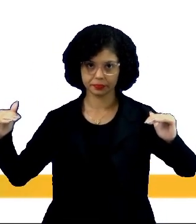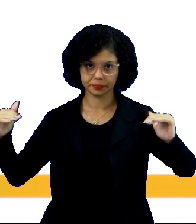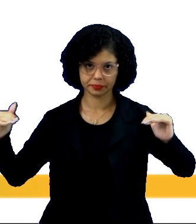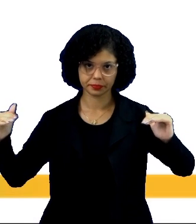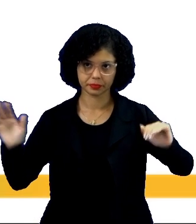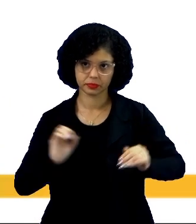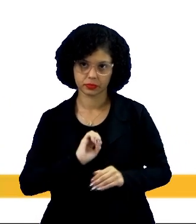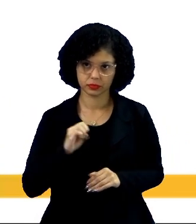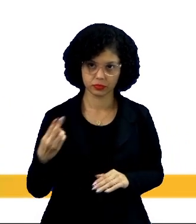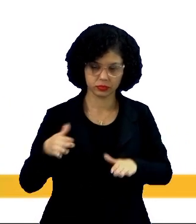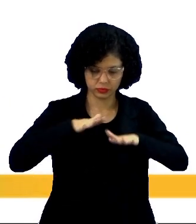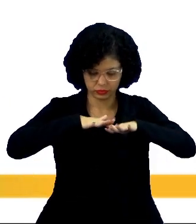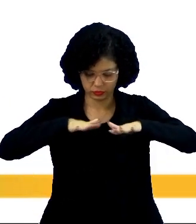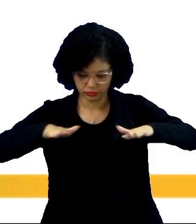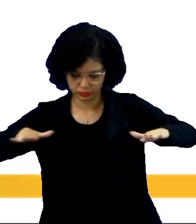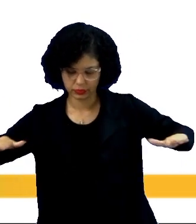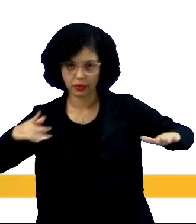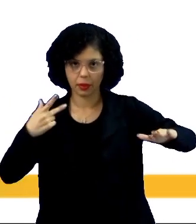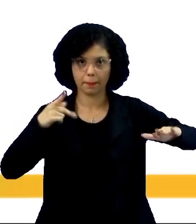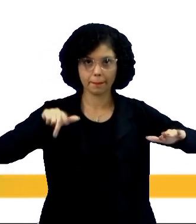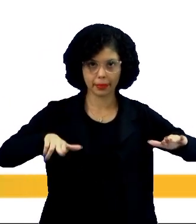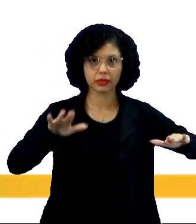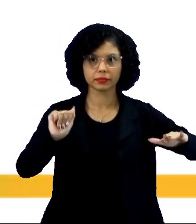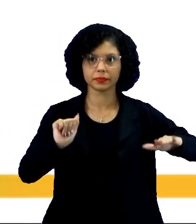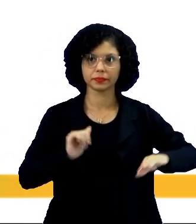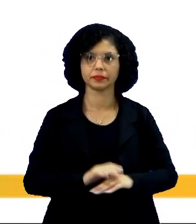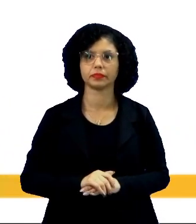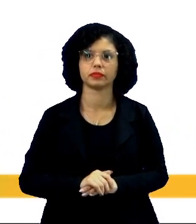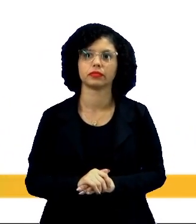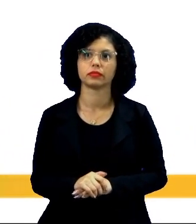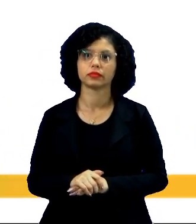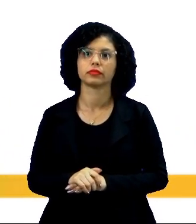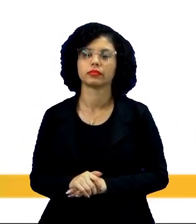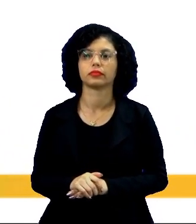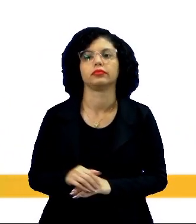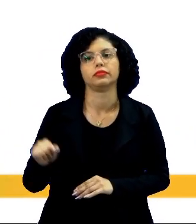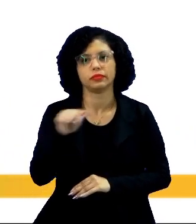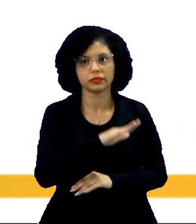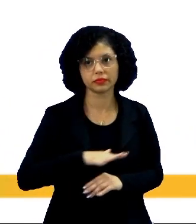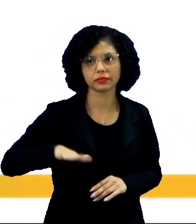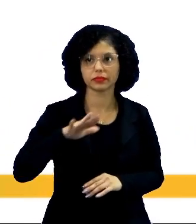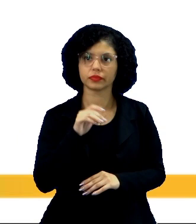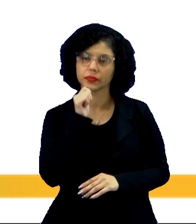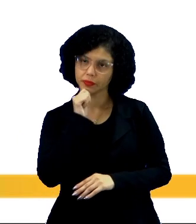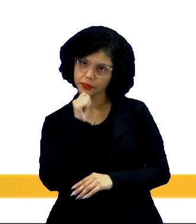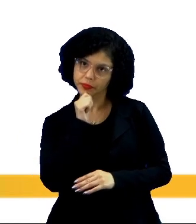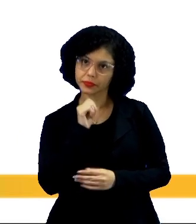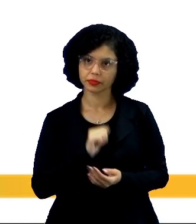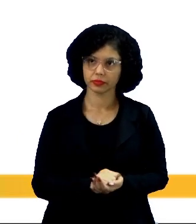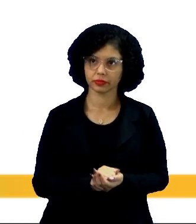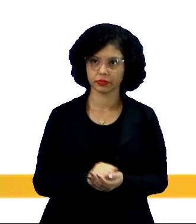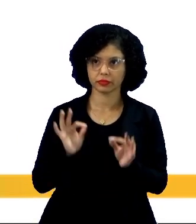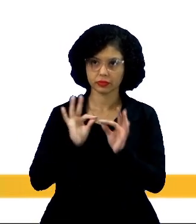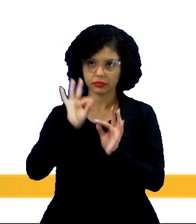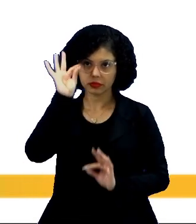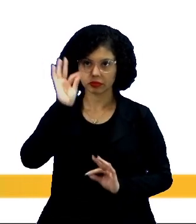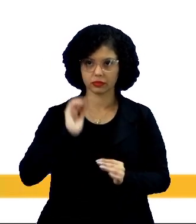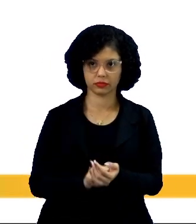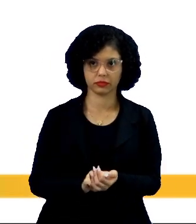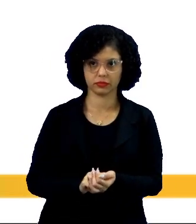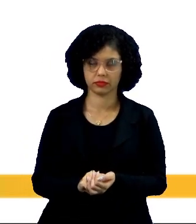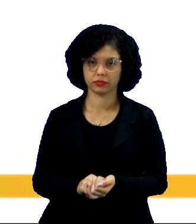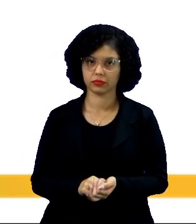né? Ou seja, da superfície que a gente considera plana. A área do campo de futebol é a medida de